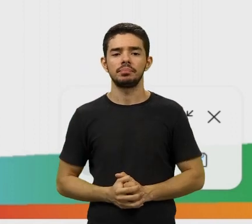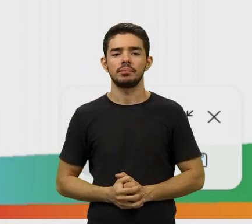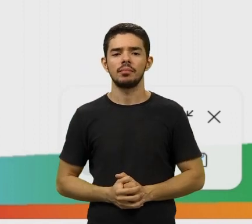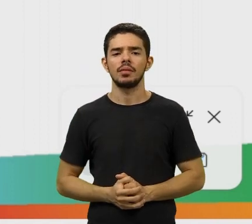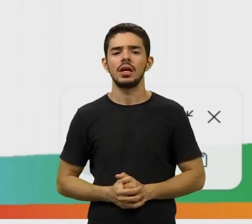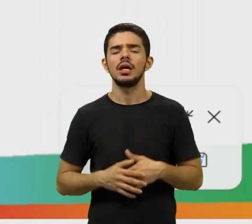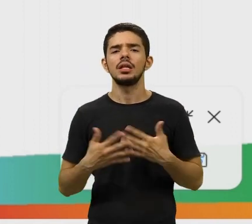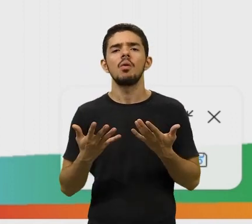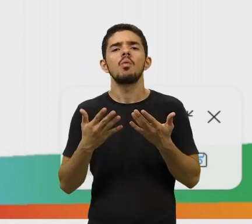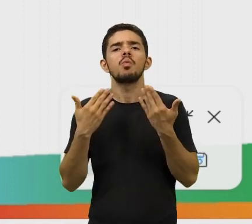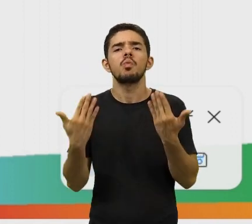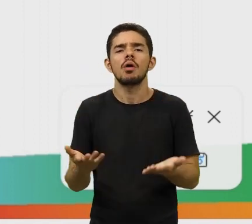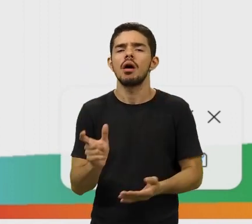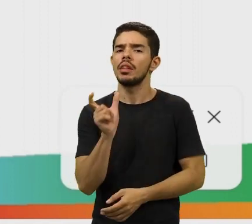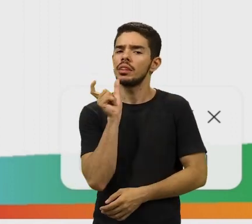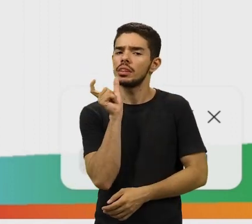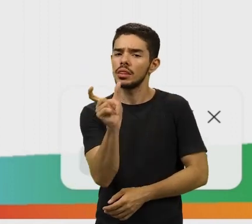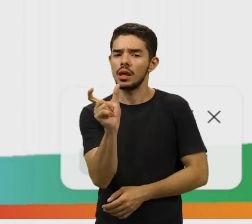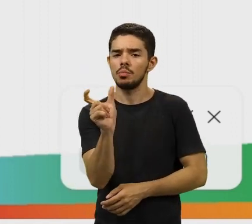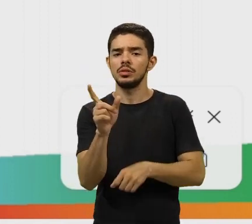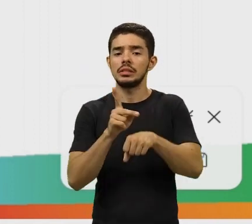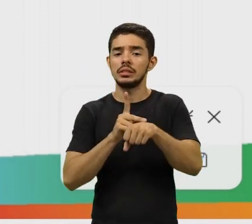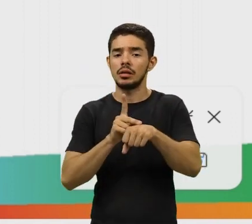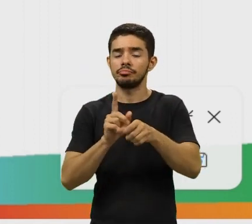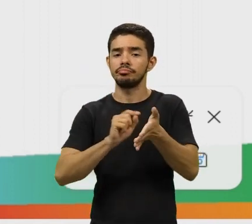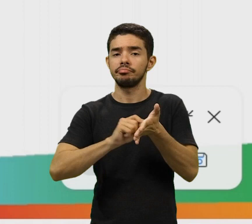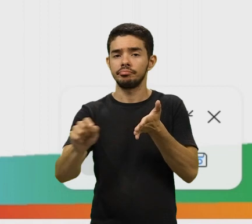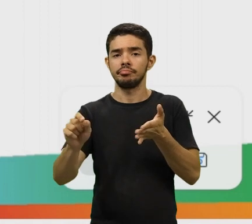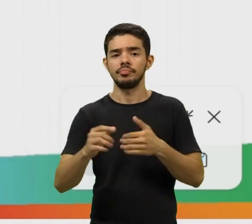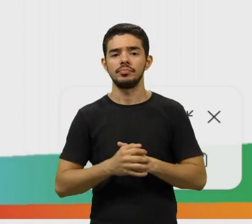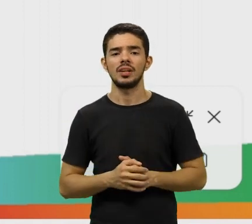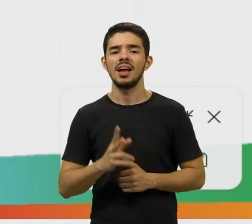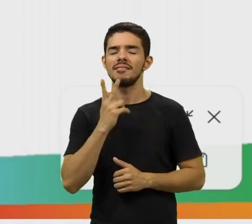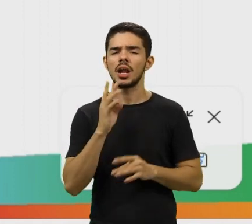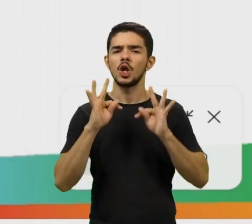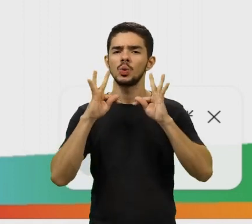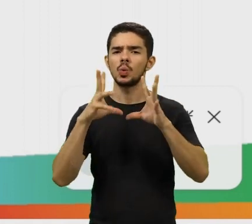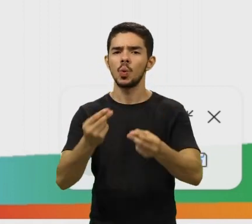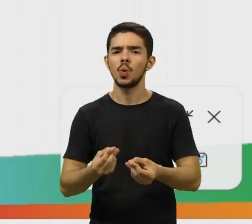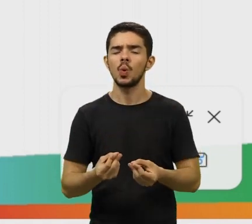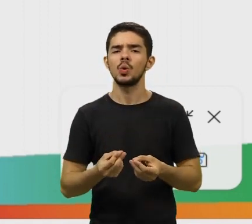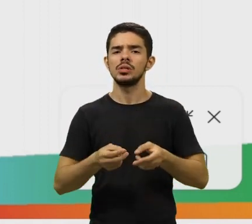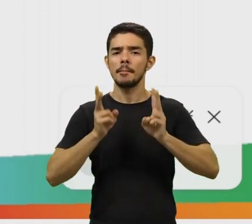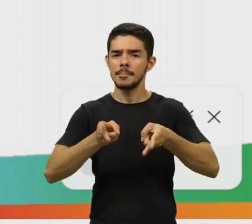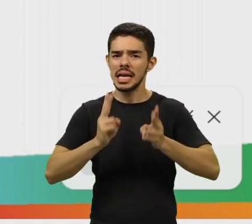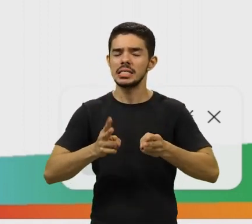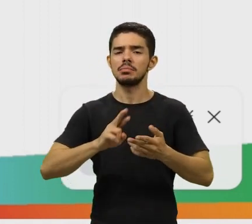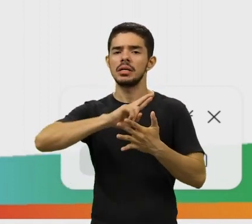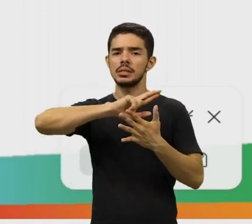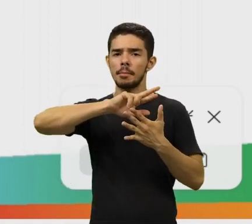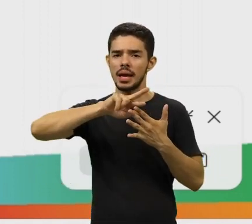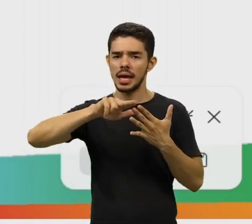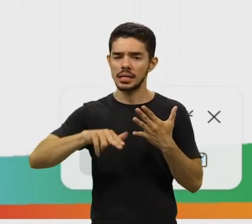quais são os termos grifados aqui? Ele fala todos os indivíduos da mesma espécie